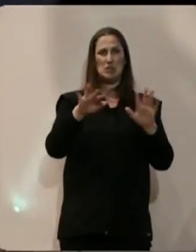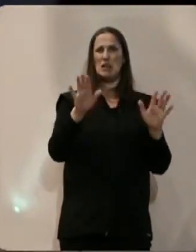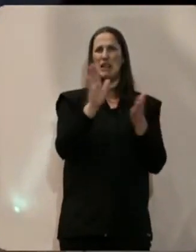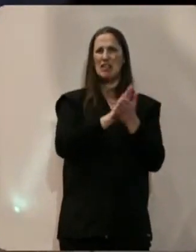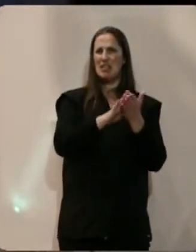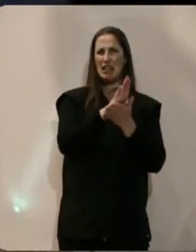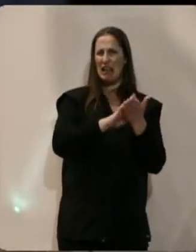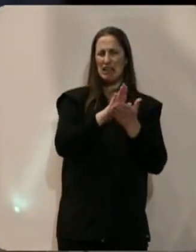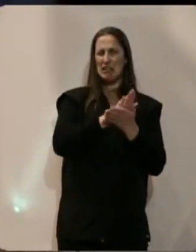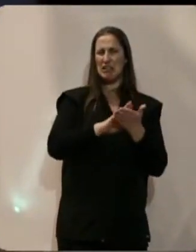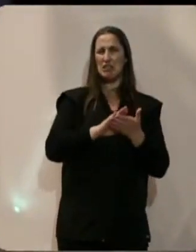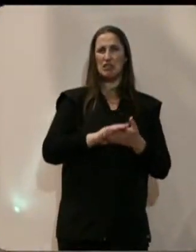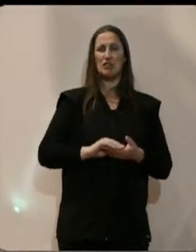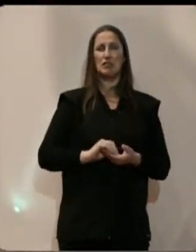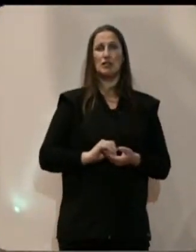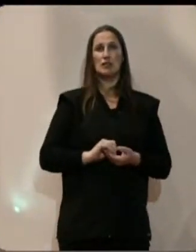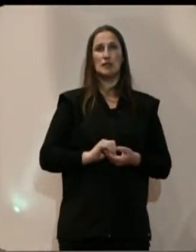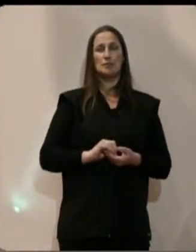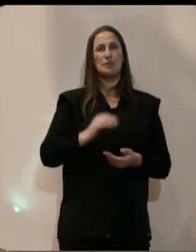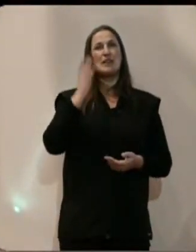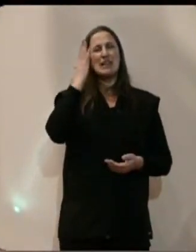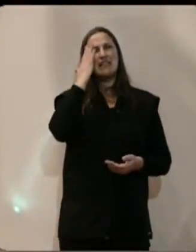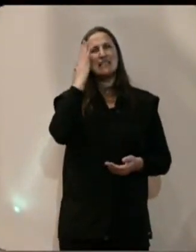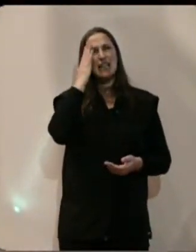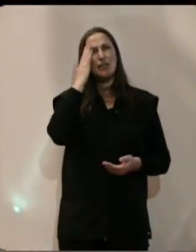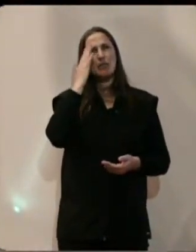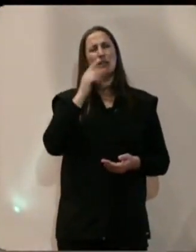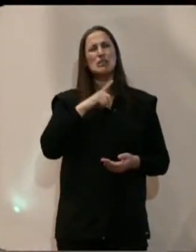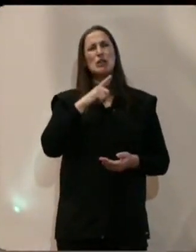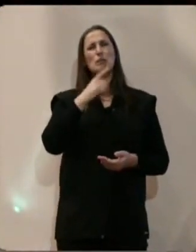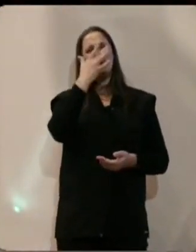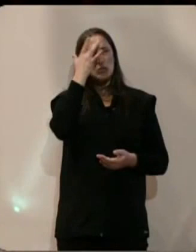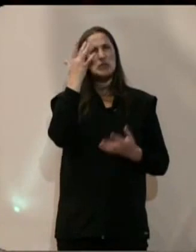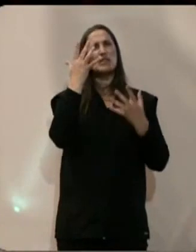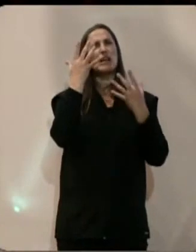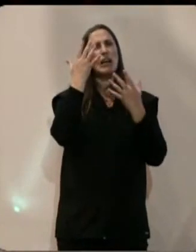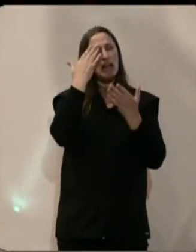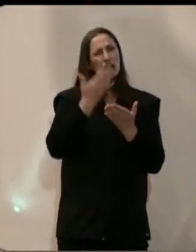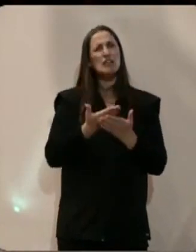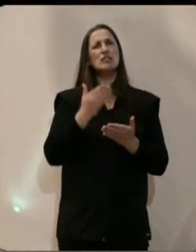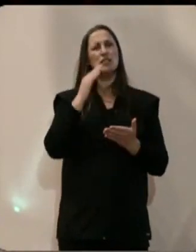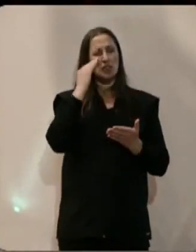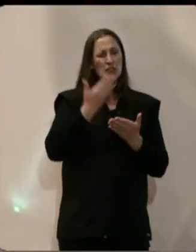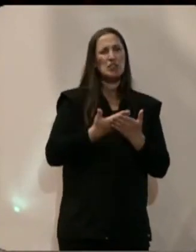filosofia dele. E sabe, tinha muita gente acreditando nisso.